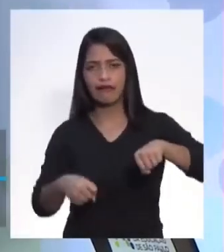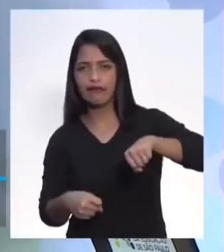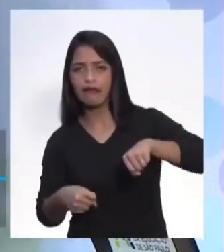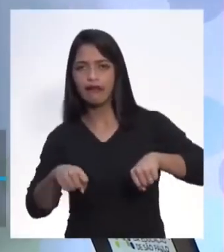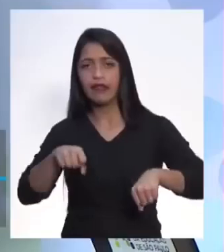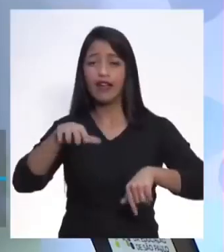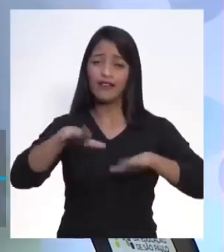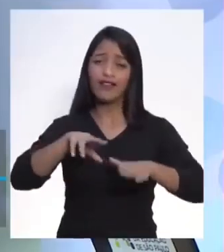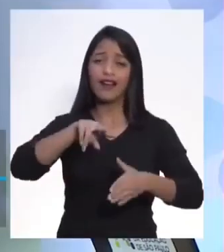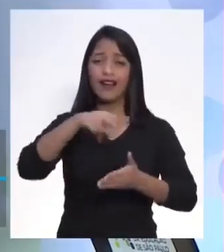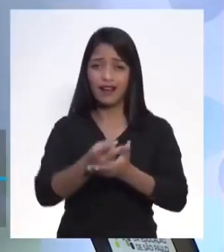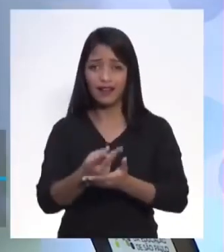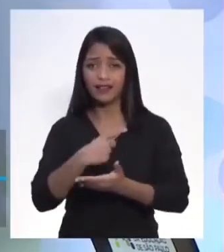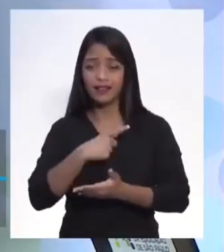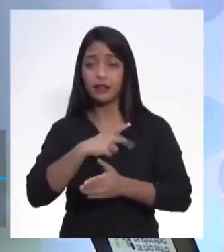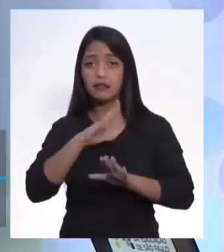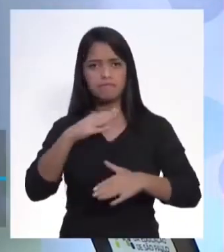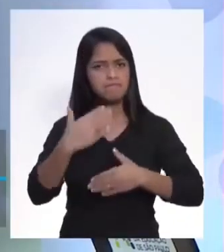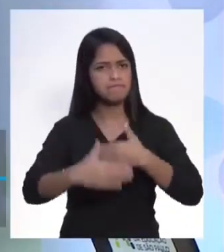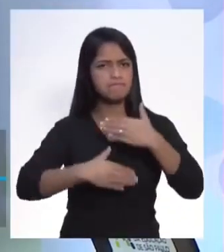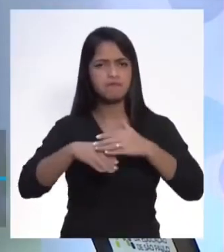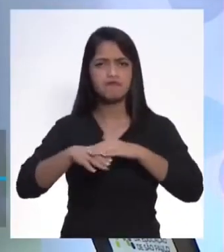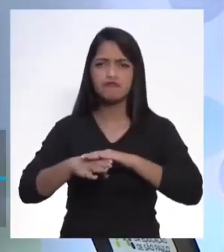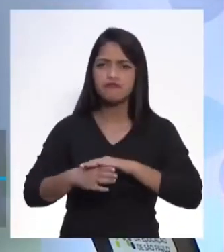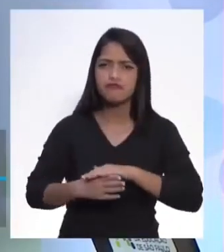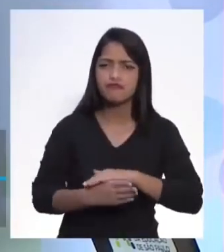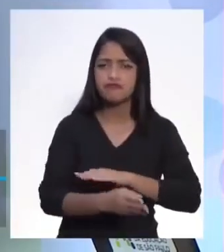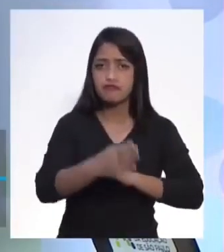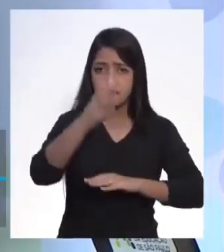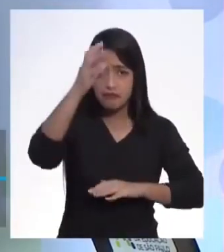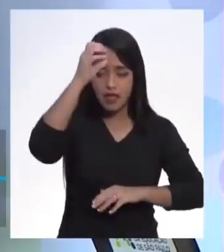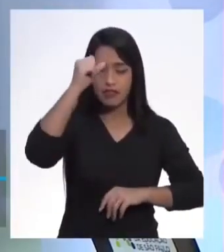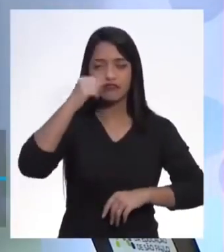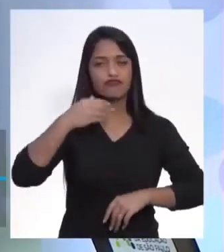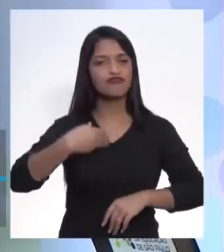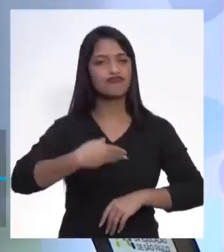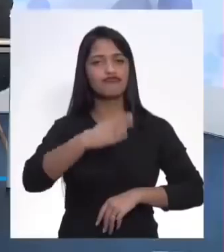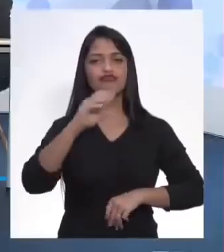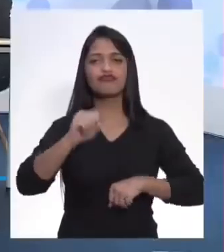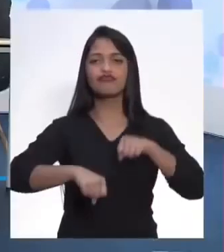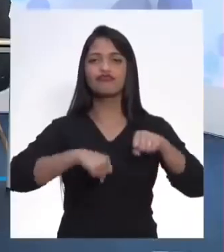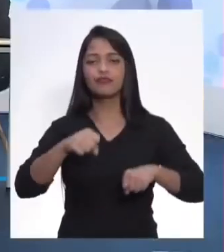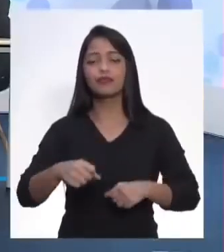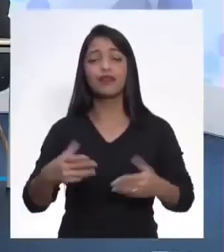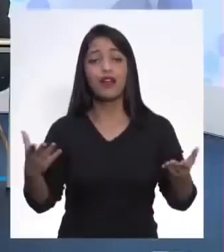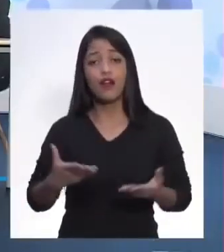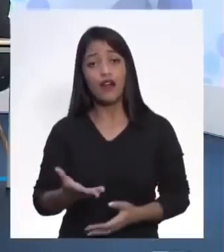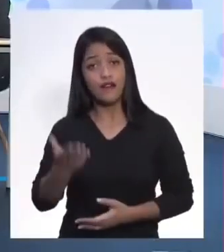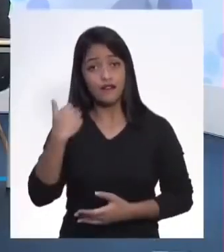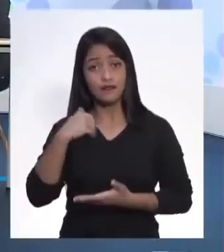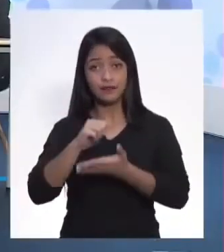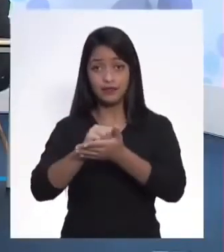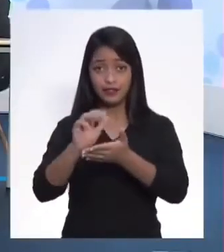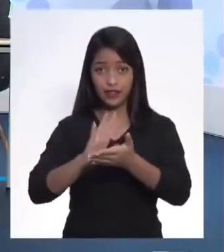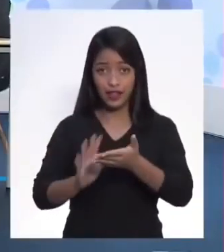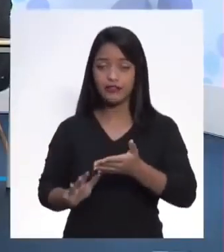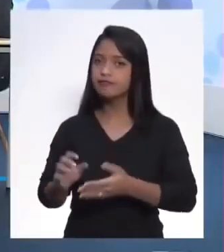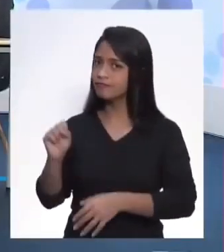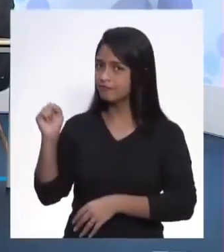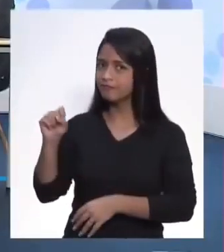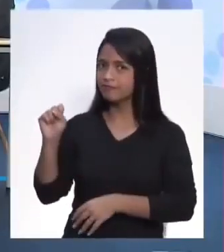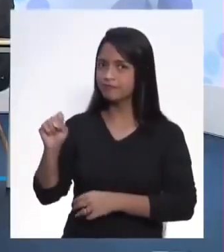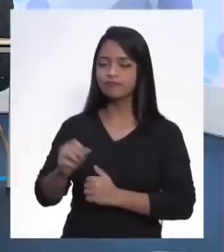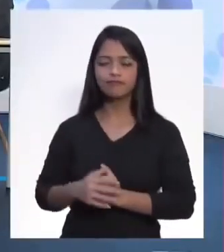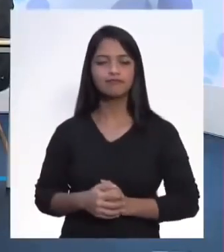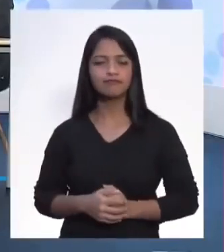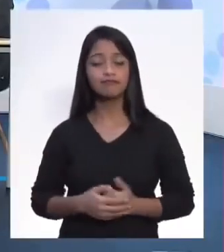a coisa, nunca mais ele cai. Isso é matemática também. Vamos fazer uma atividade, Alessandra? Vamos sim. Olha, beleza. Olha o que vai aparecer